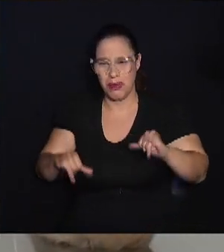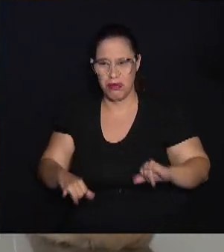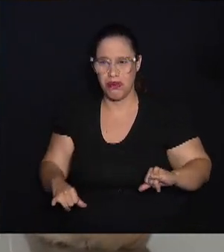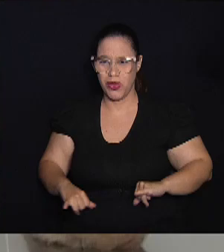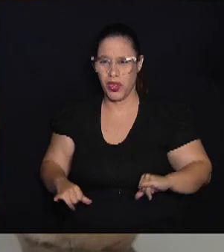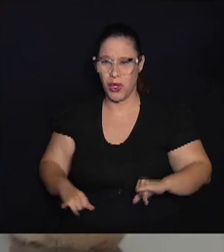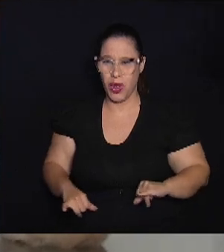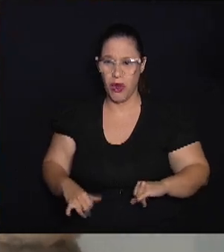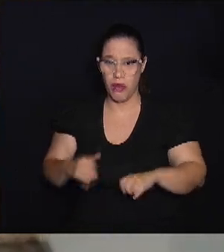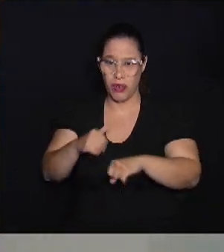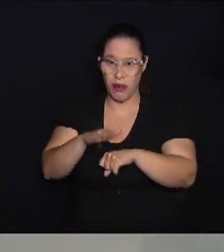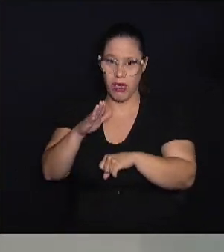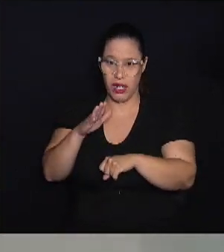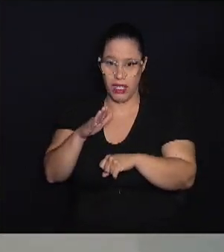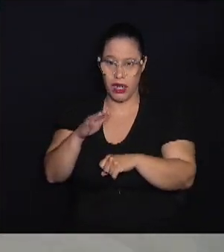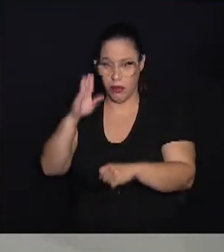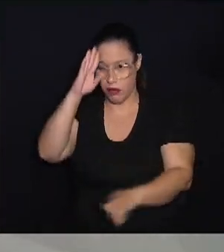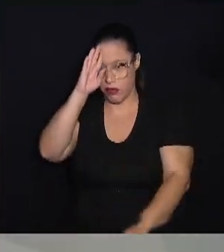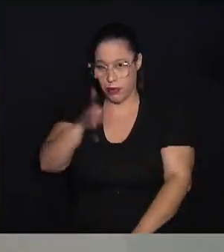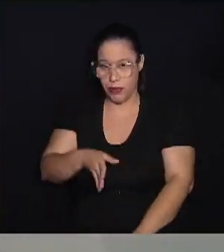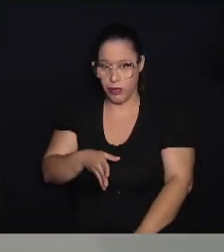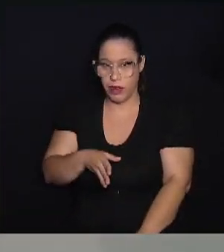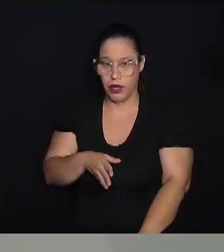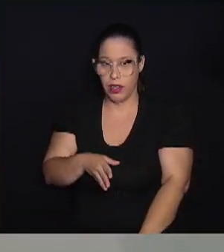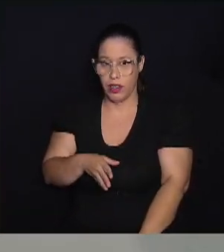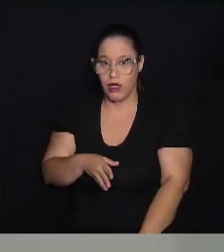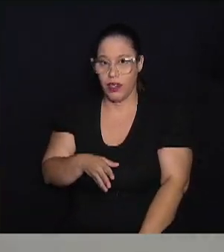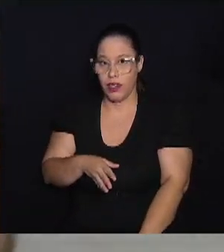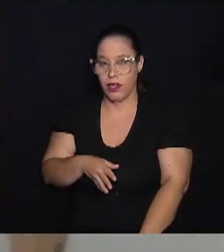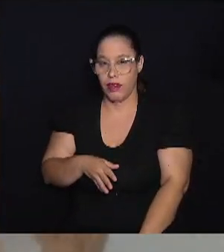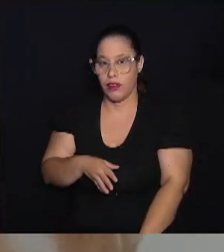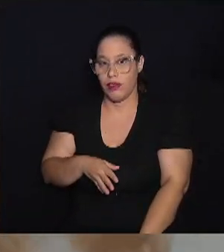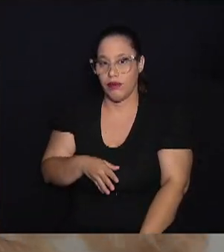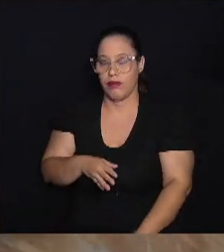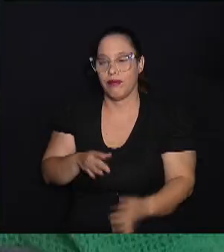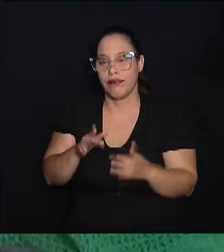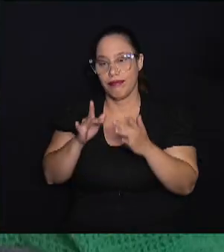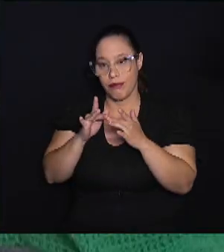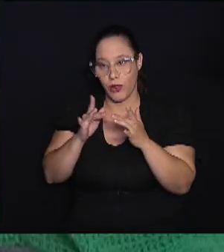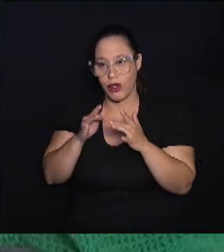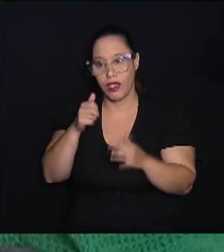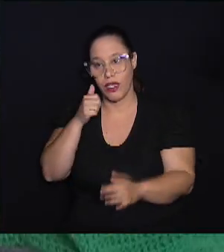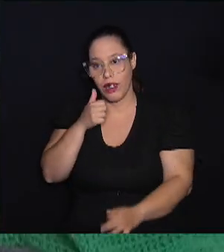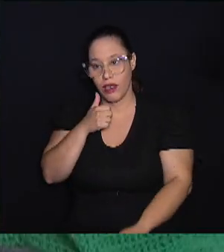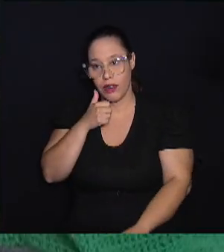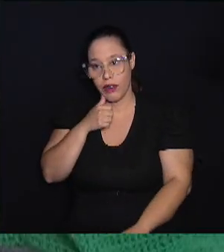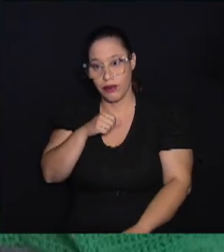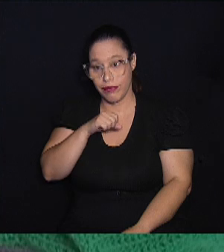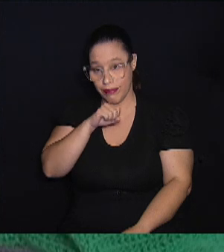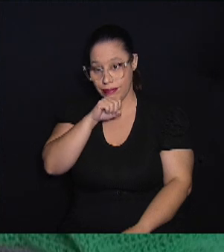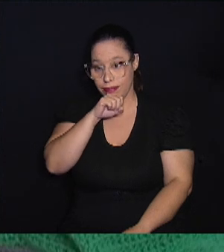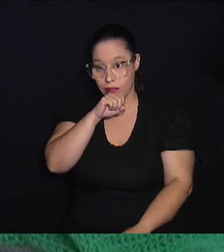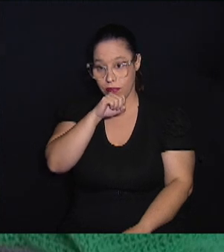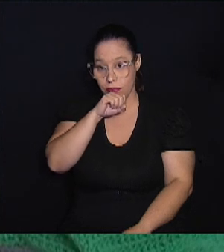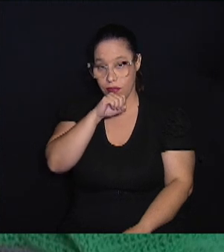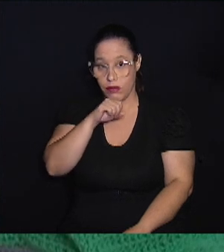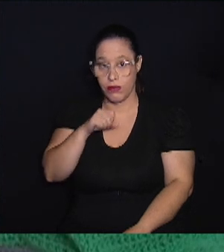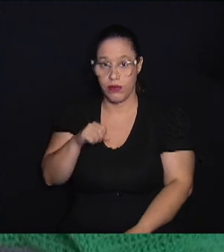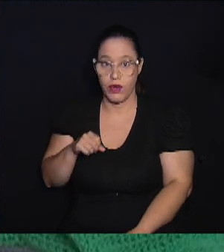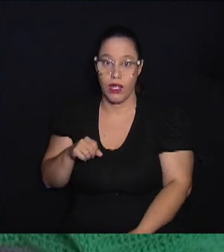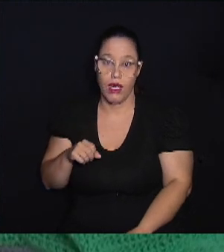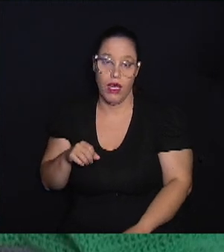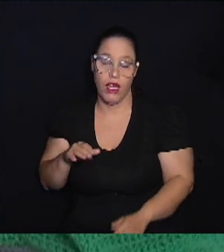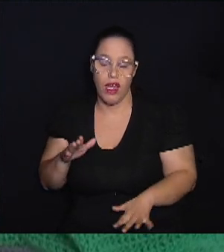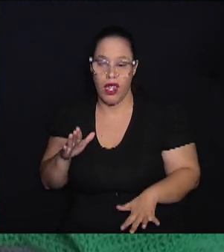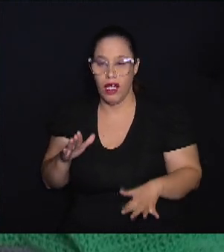acostumados, principalmente por estarem mais quentinhos e em contato com a mãe. Os filhotes, eles não termorregulam, né?